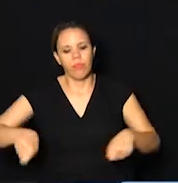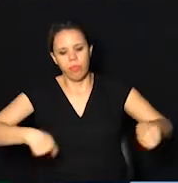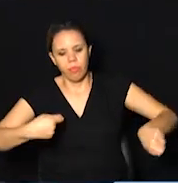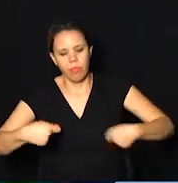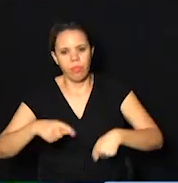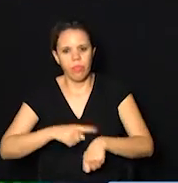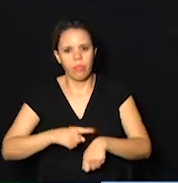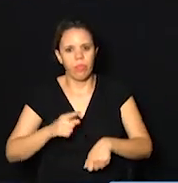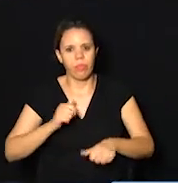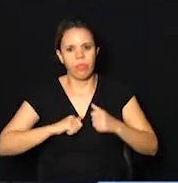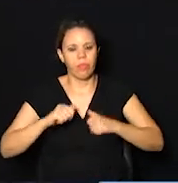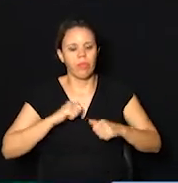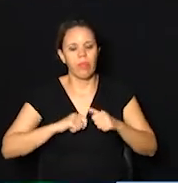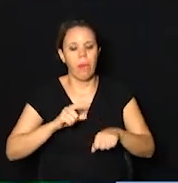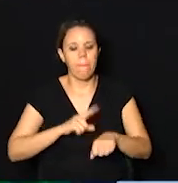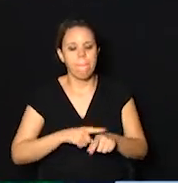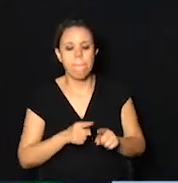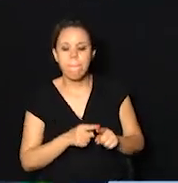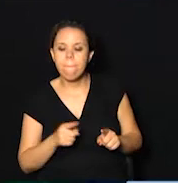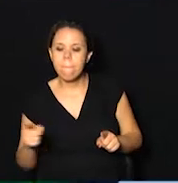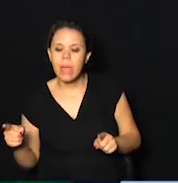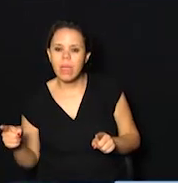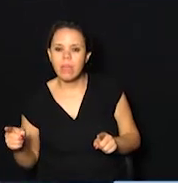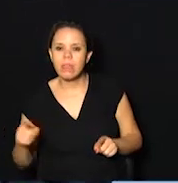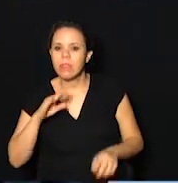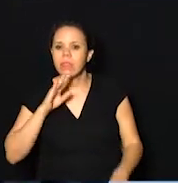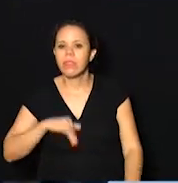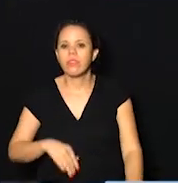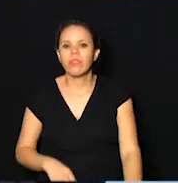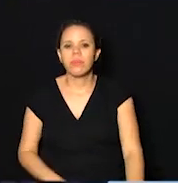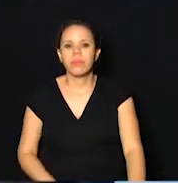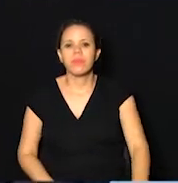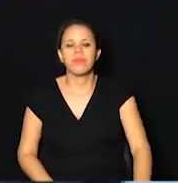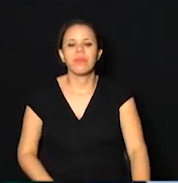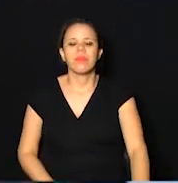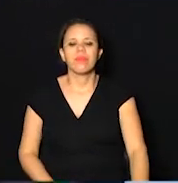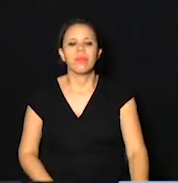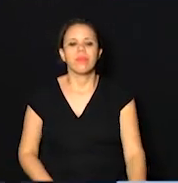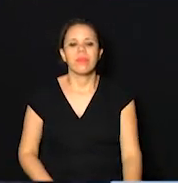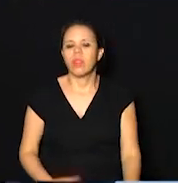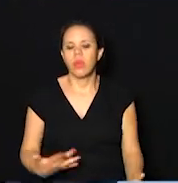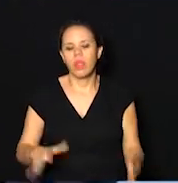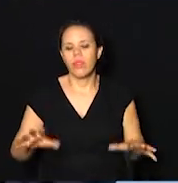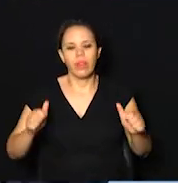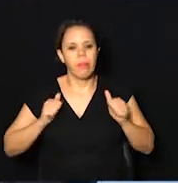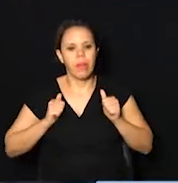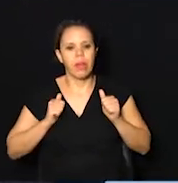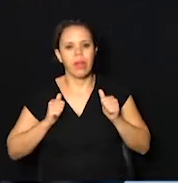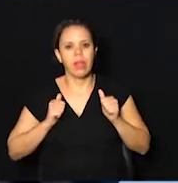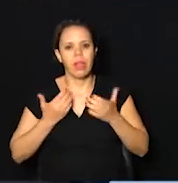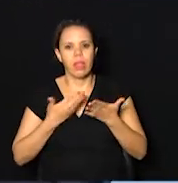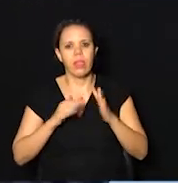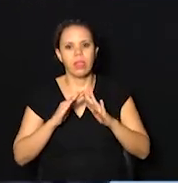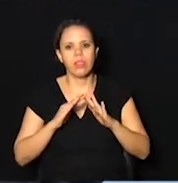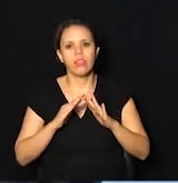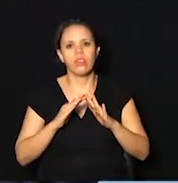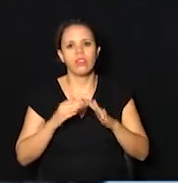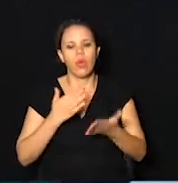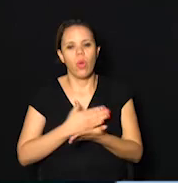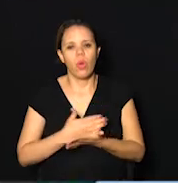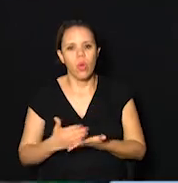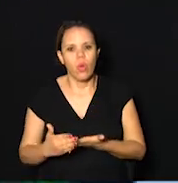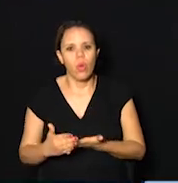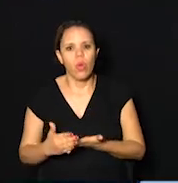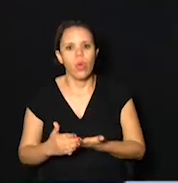um momento ansioso meu durante um período da tarde aí como eu não queria ficar parado aí eu botei uma escolinha e